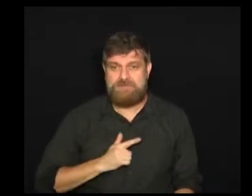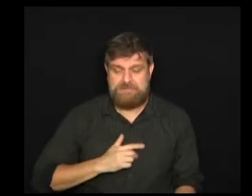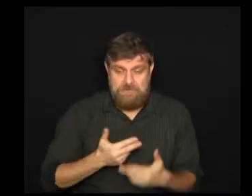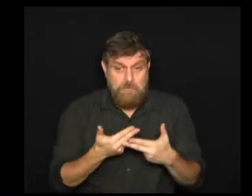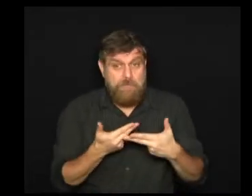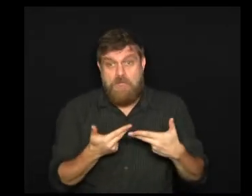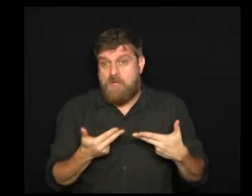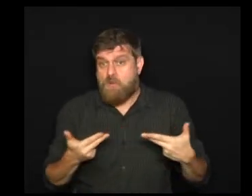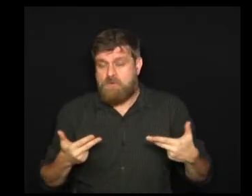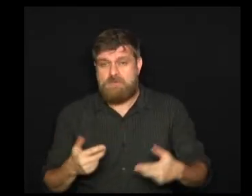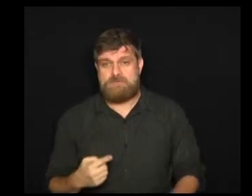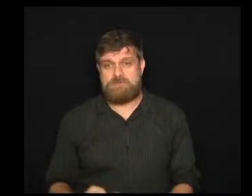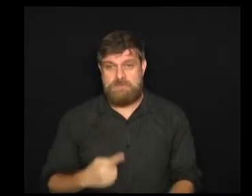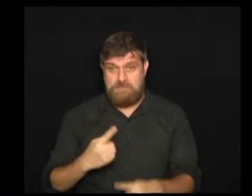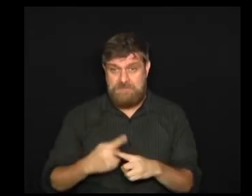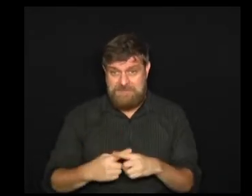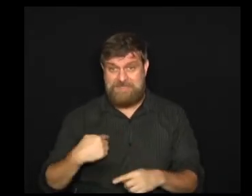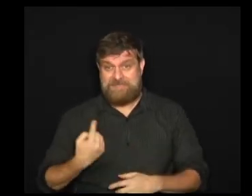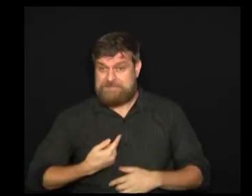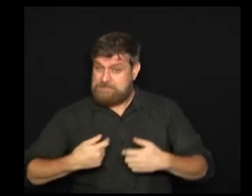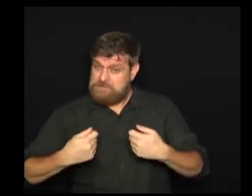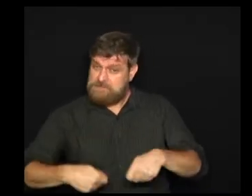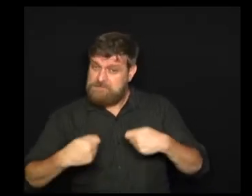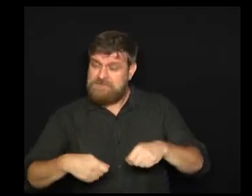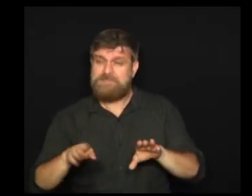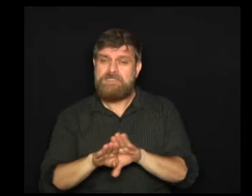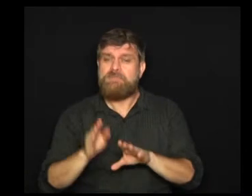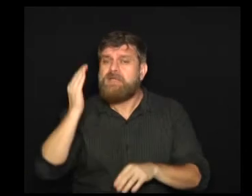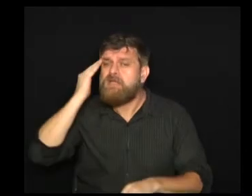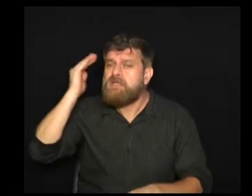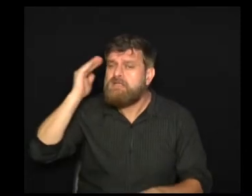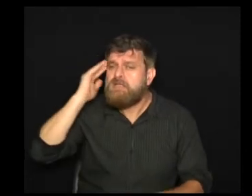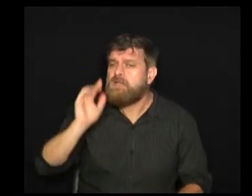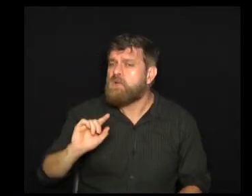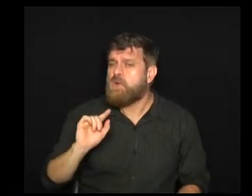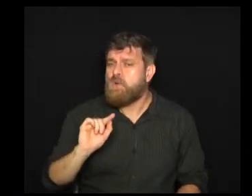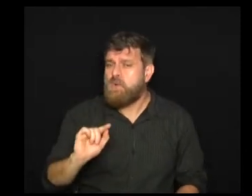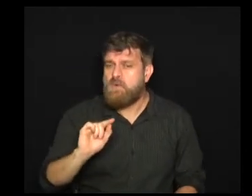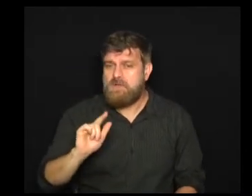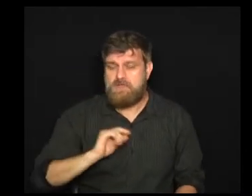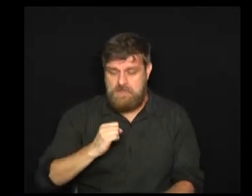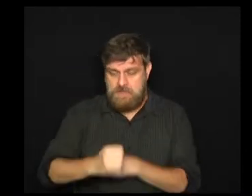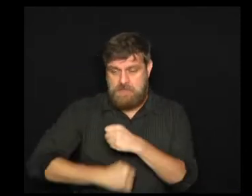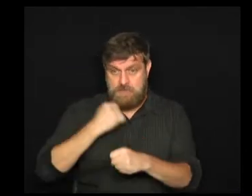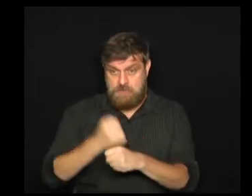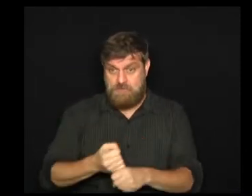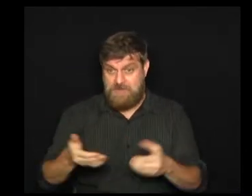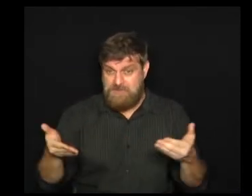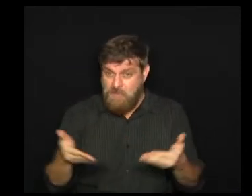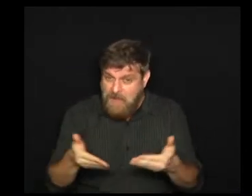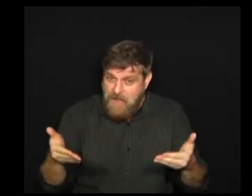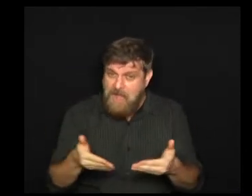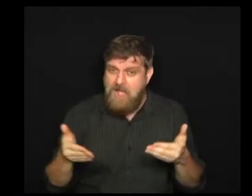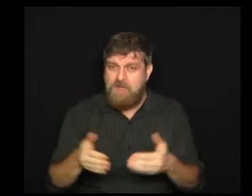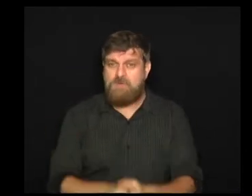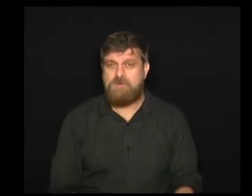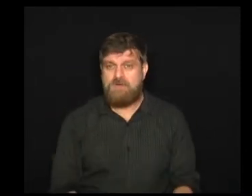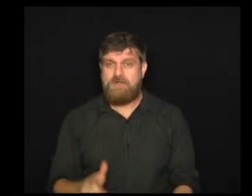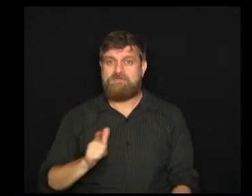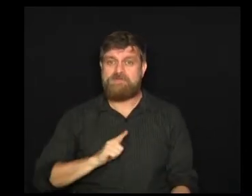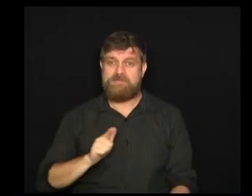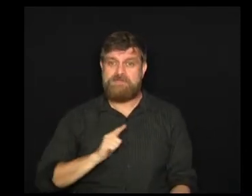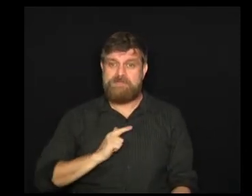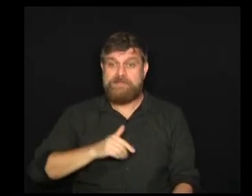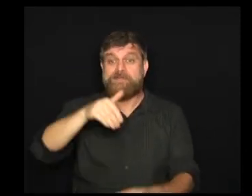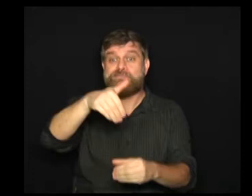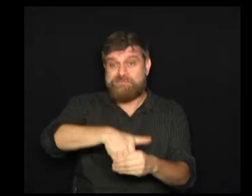coisas, porque nós precisamos entender também que nesse ano de 2020 é um ano que vai ter um